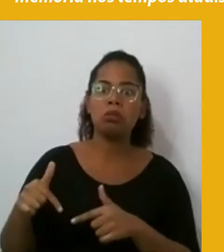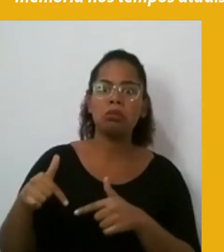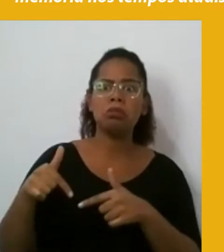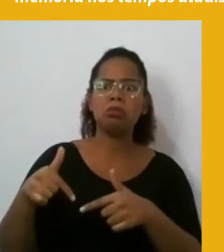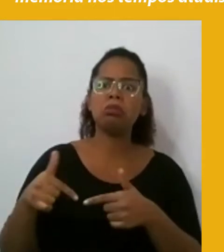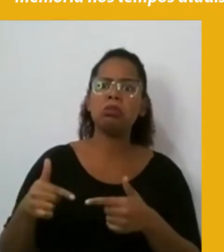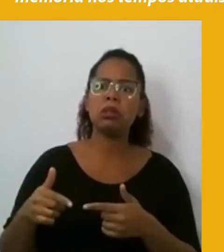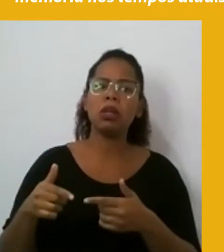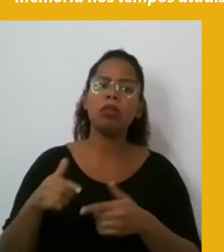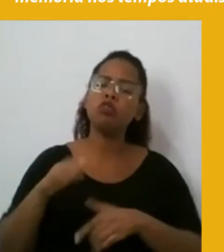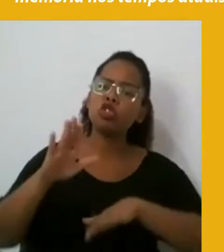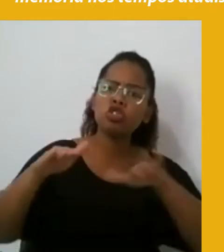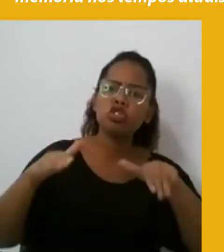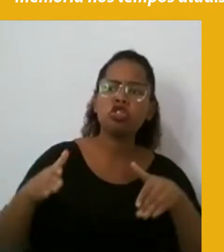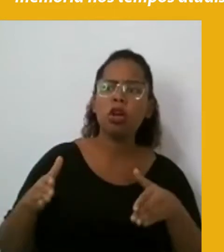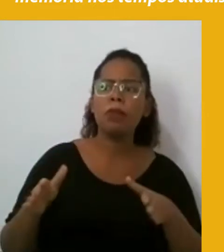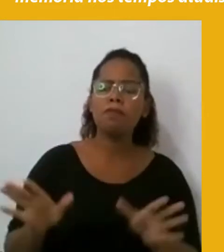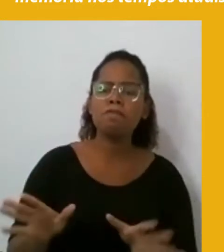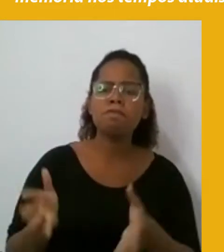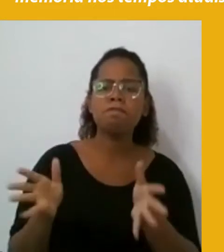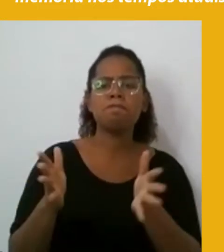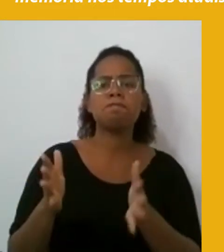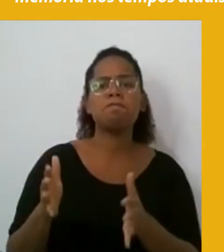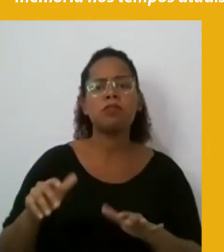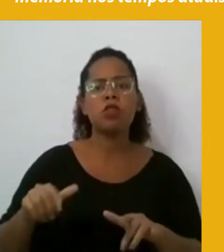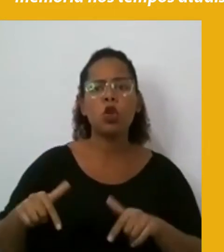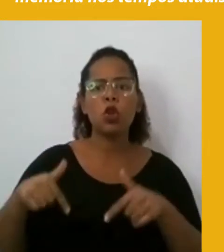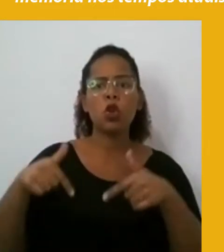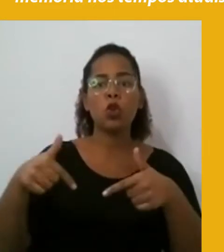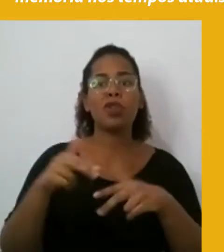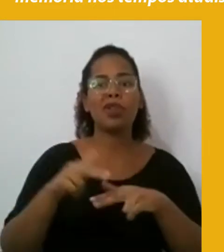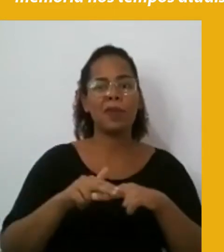sabe? Pensar no futuro é fazer que opção estamos fazendo